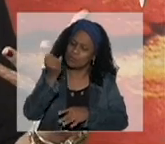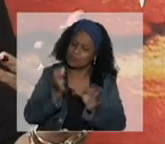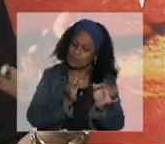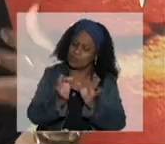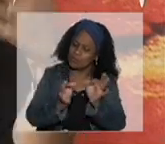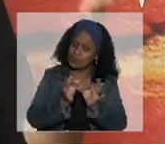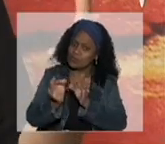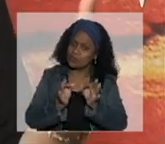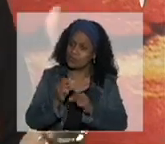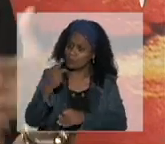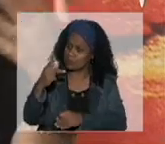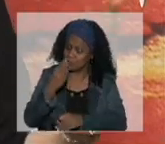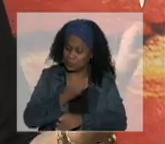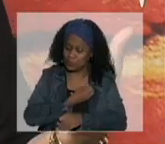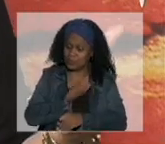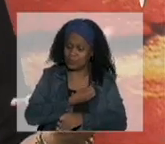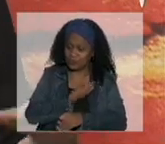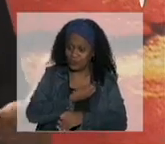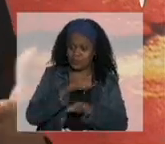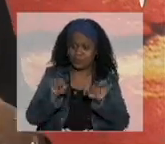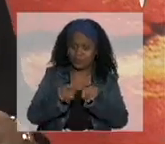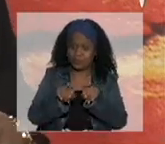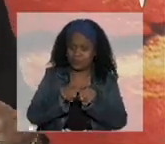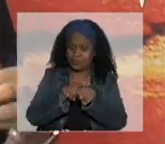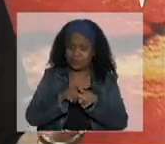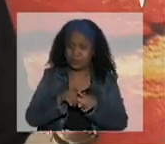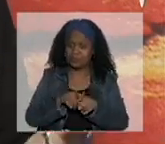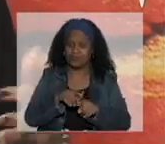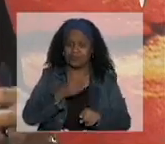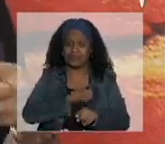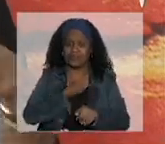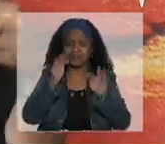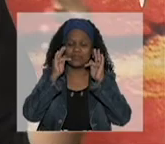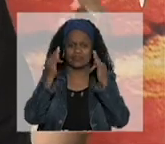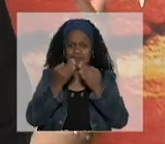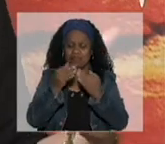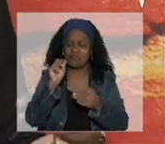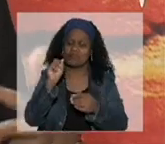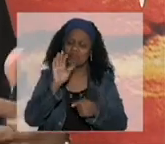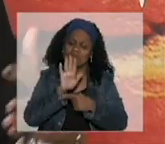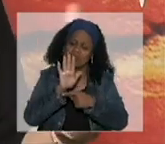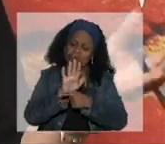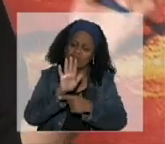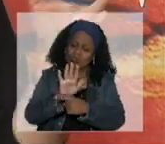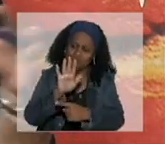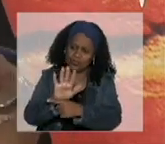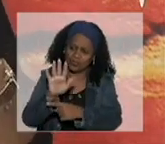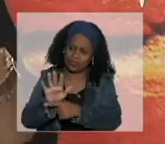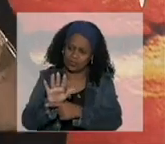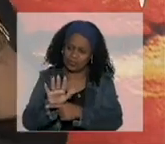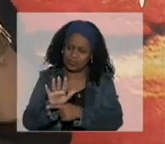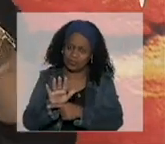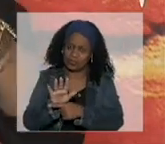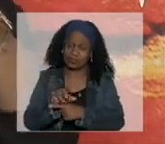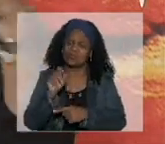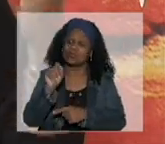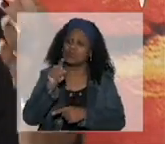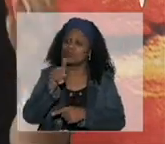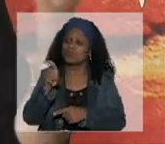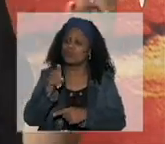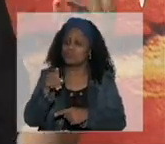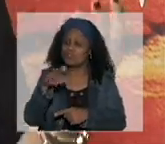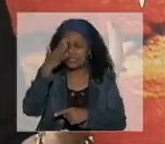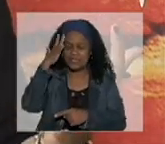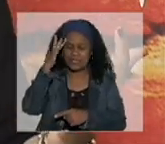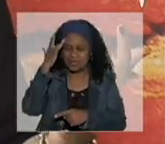desses programas para a sua vida e para a vida da sua família. Conta um pouquinho em que isso ajudou e o que esse